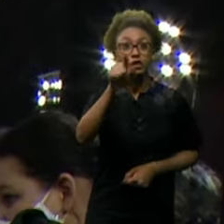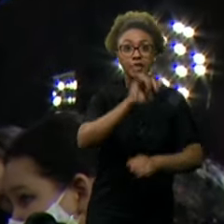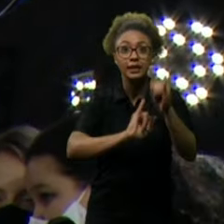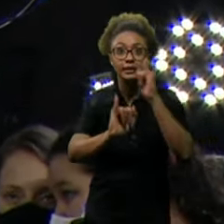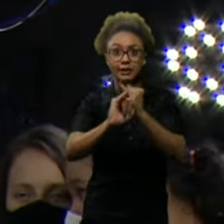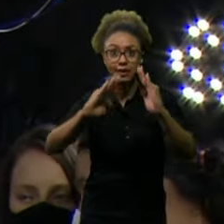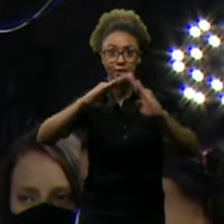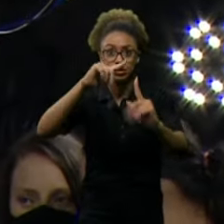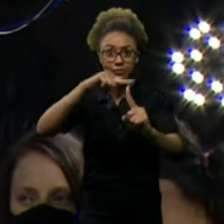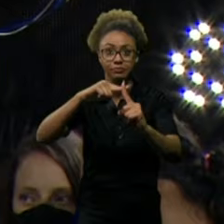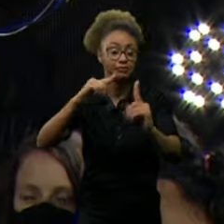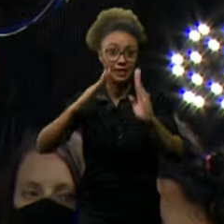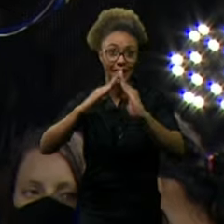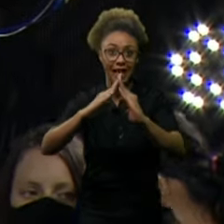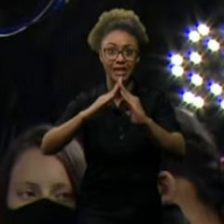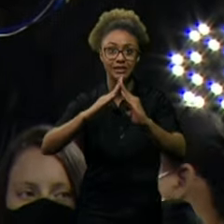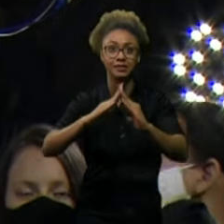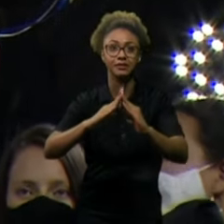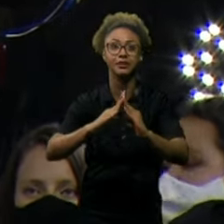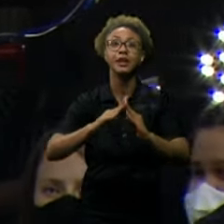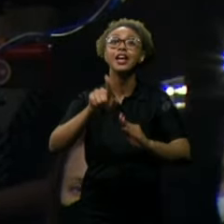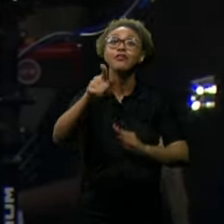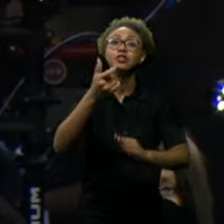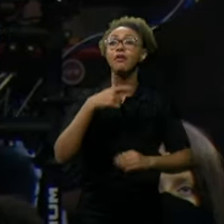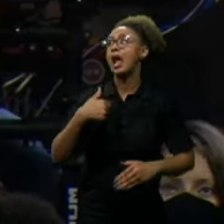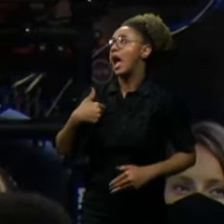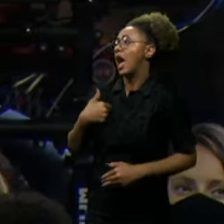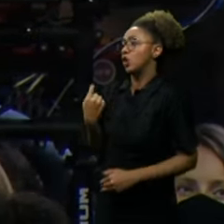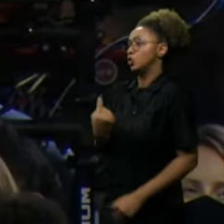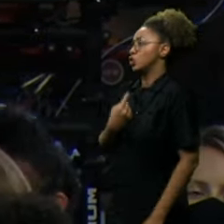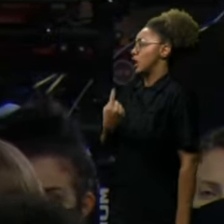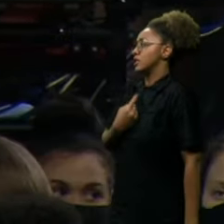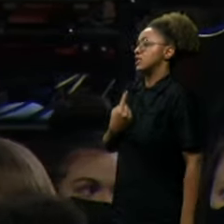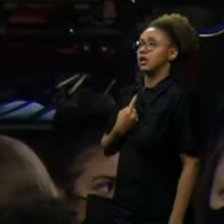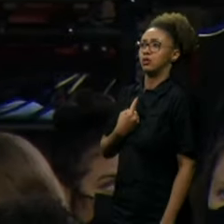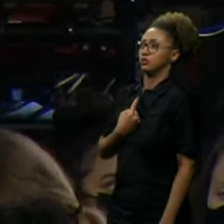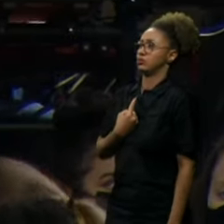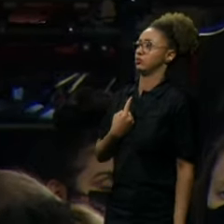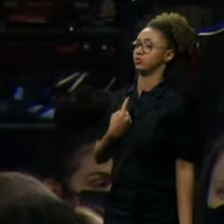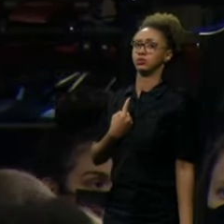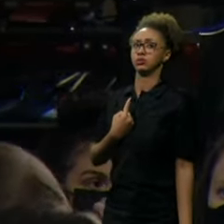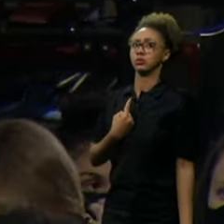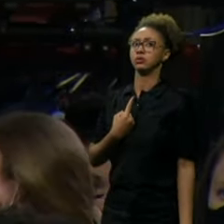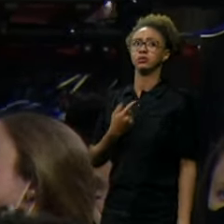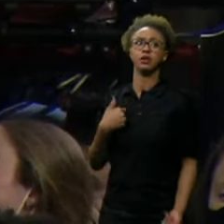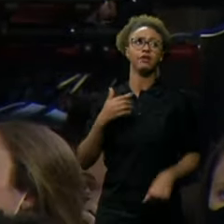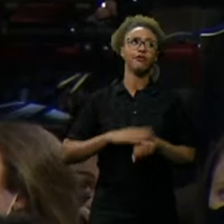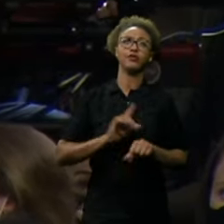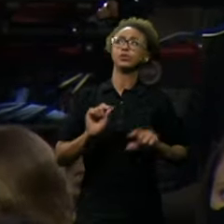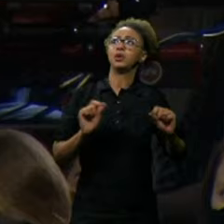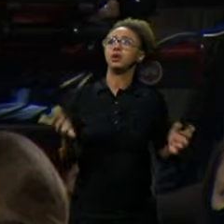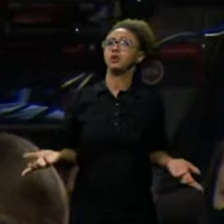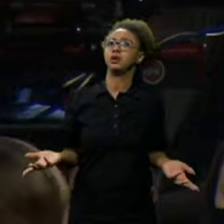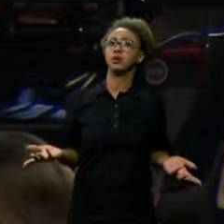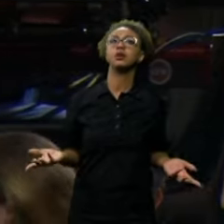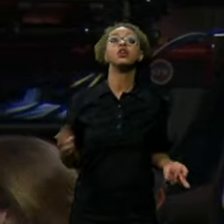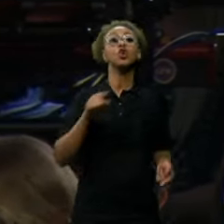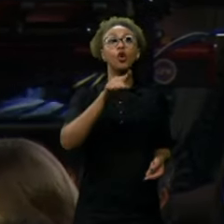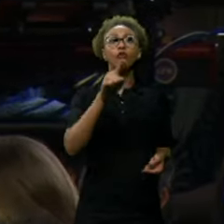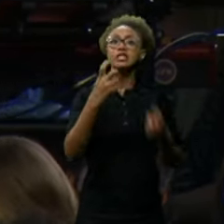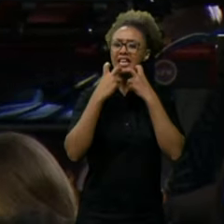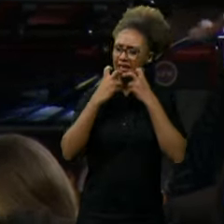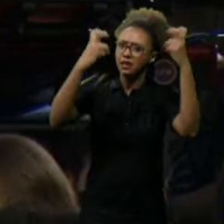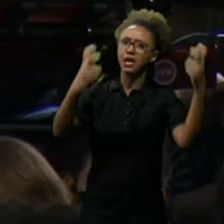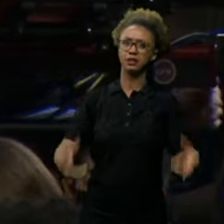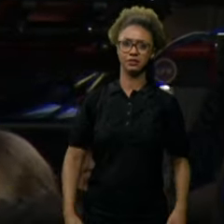E você tá em casa sua família Eu tô sozinho Camila eu tô sozinha como é que eu vou fazer aqui em casa vai dar um